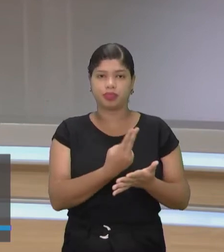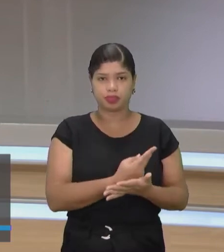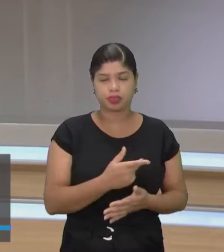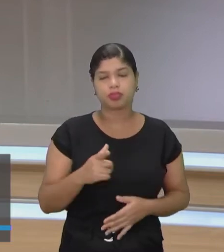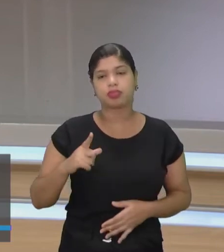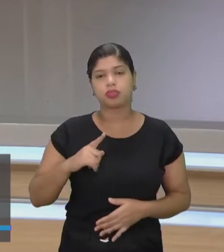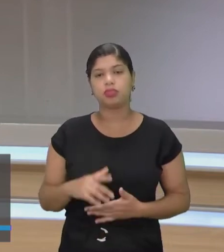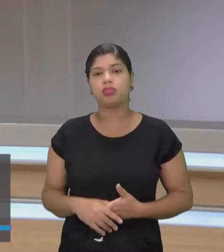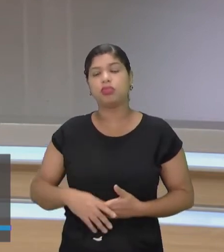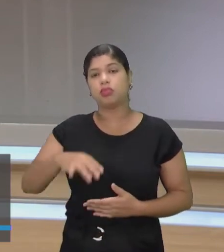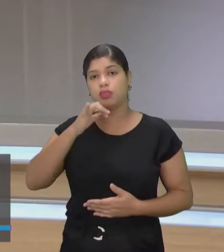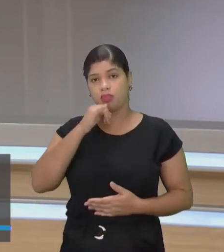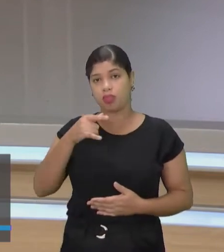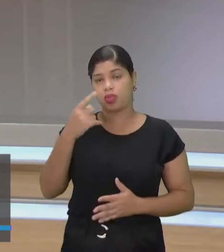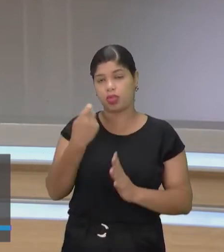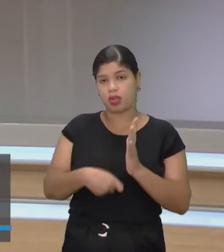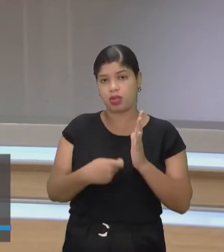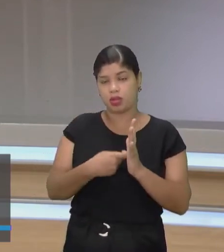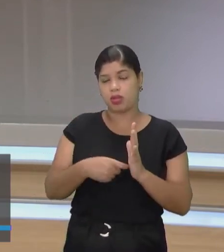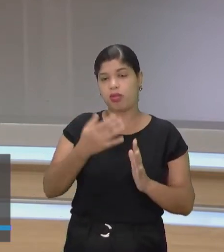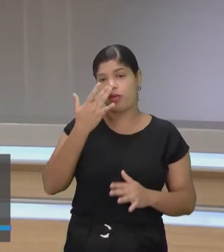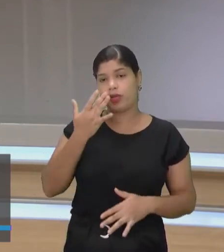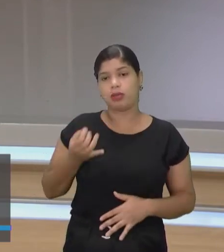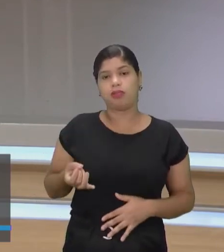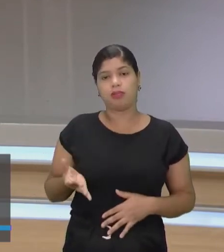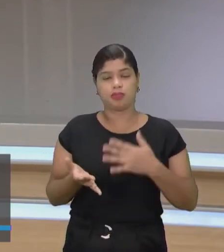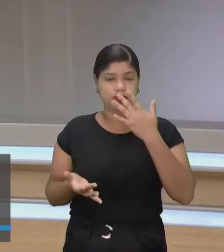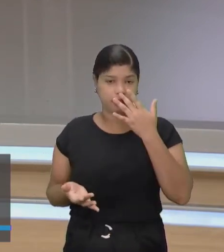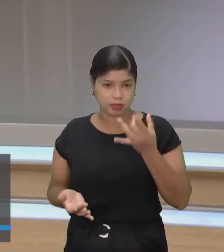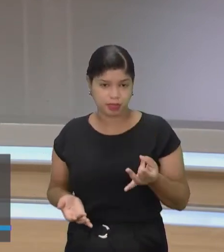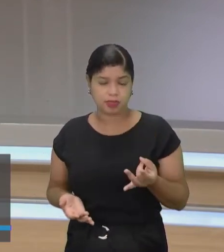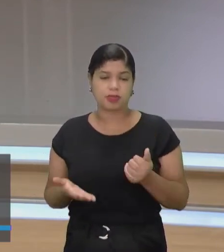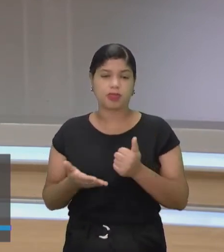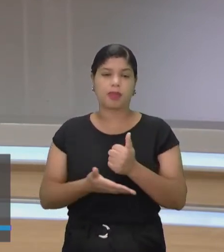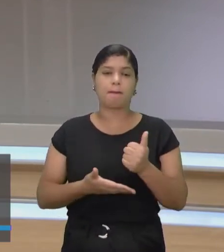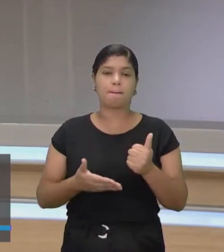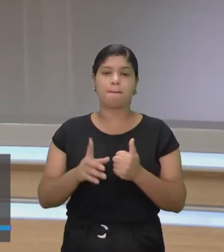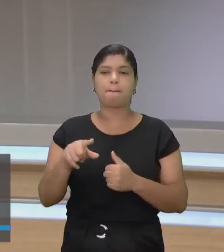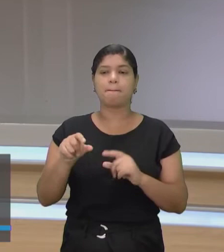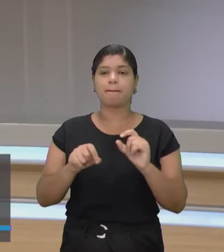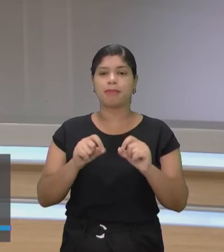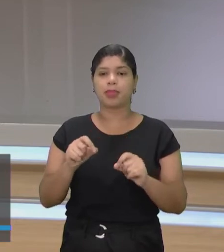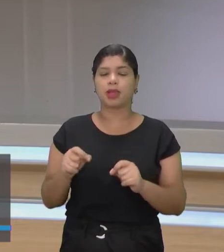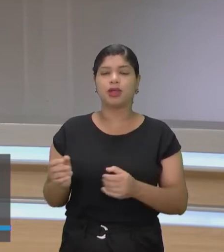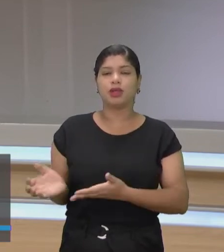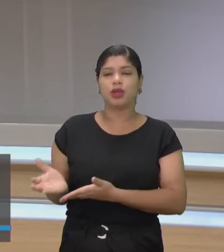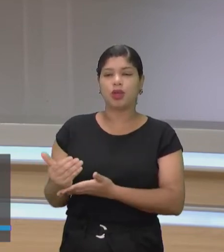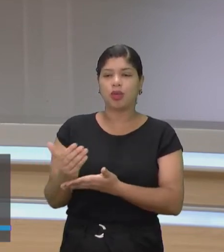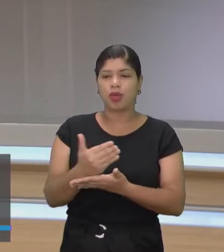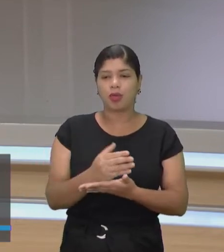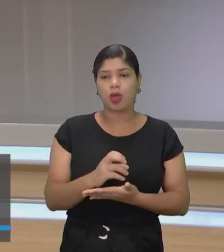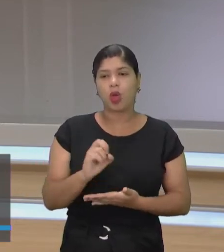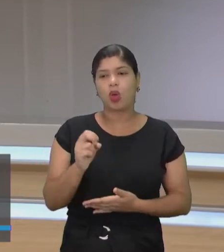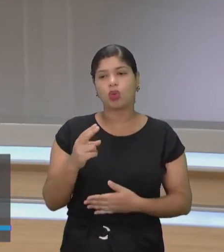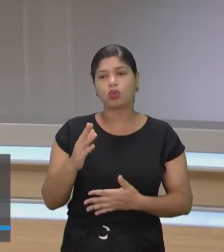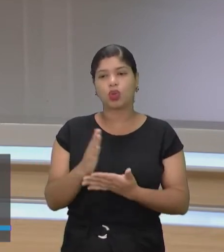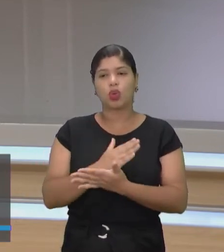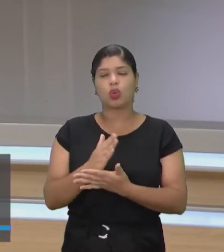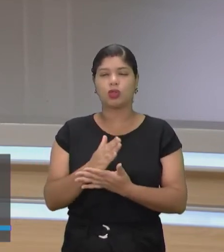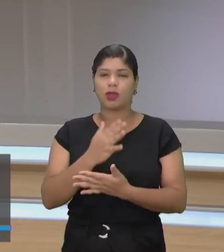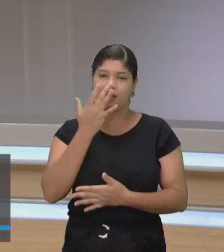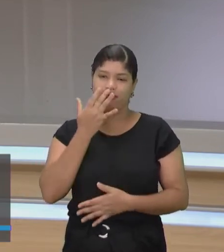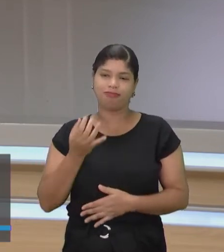questão. E como a questão aqui da taxa de lixo é basicamente a coleta irregular ou o descarte irregular de algum